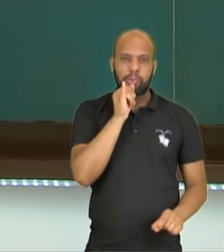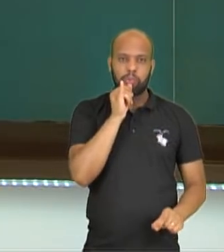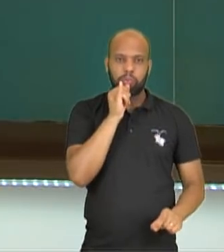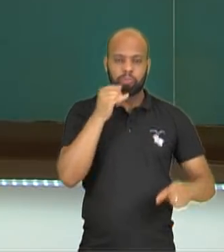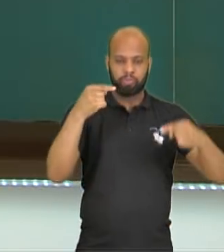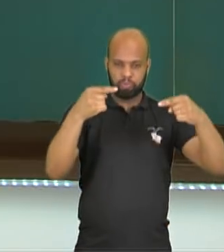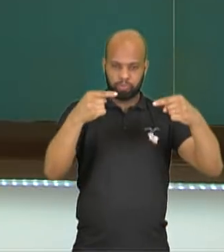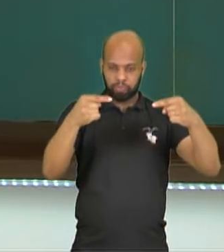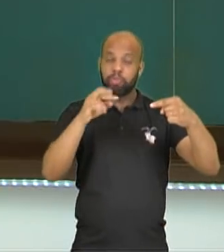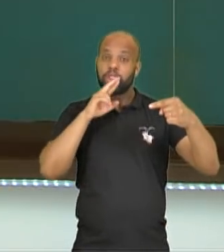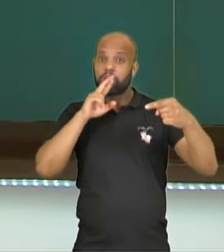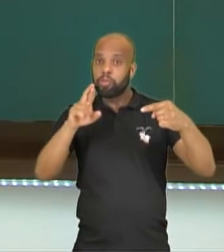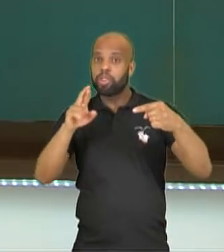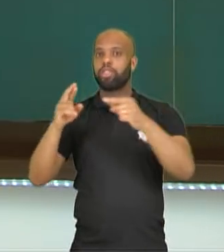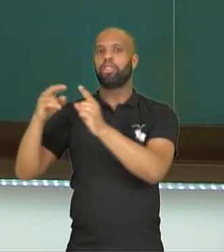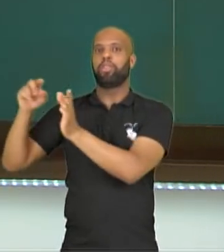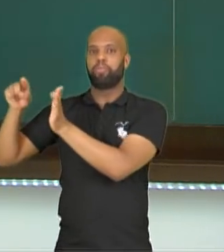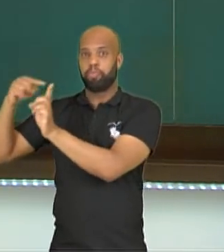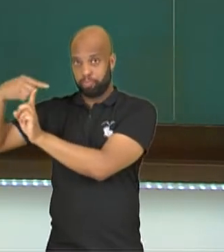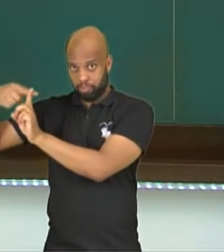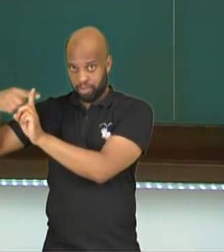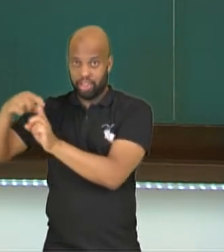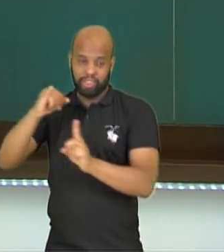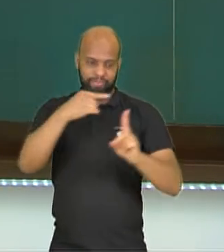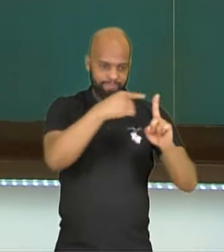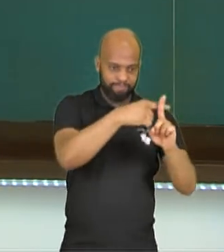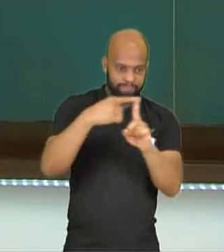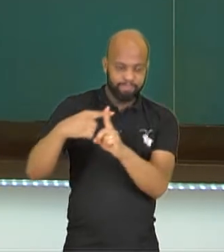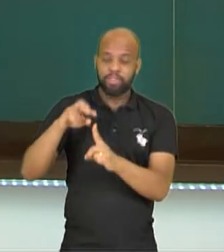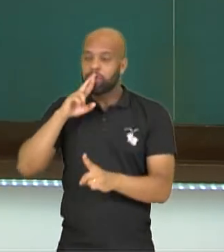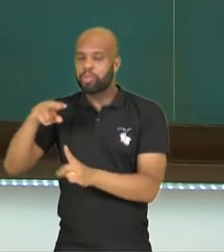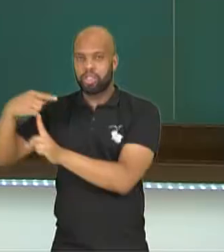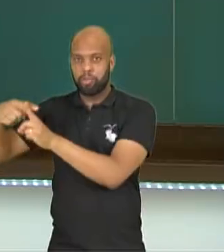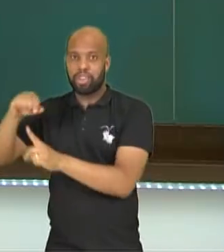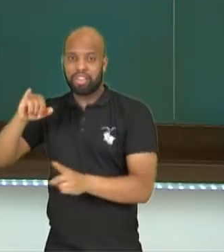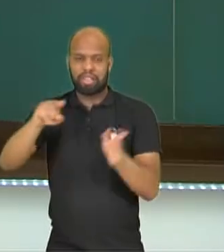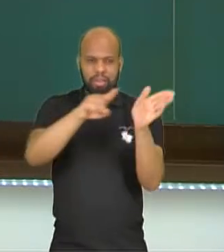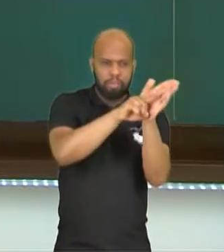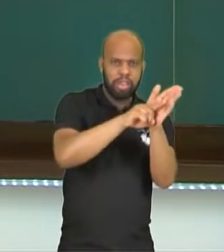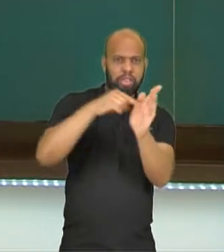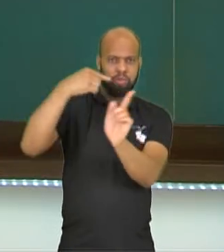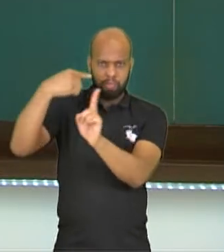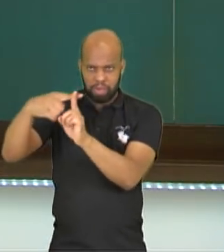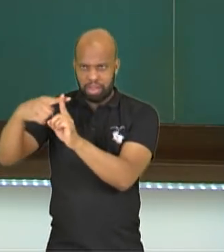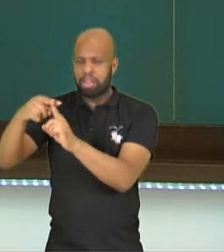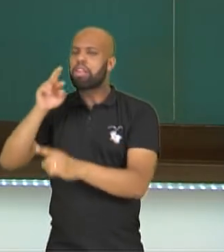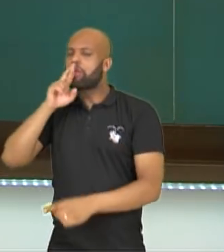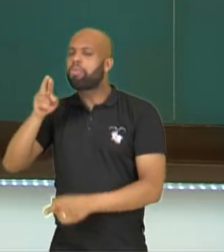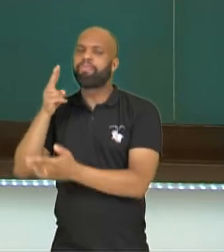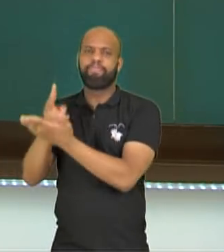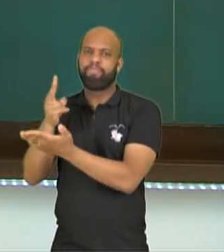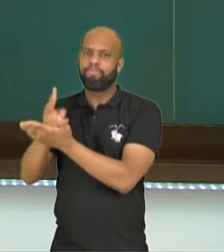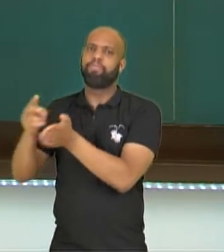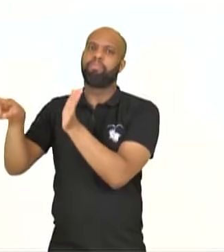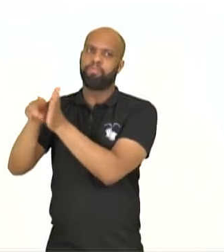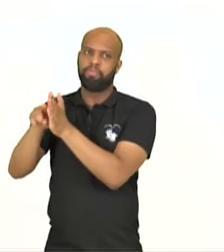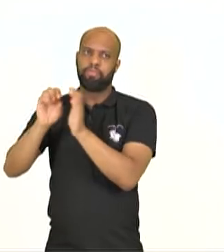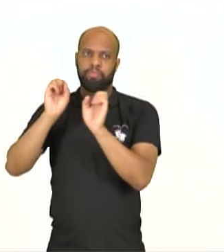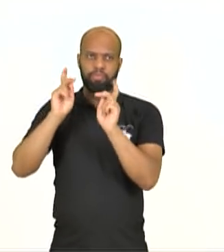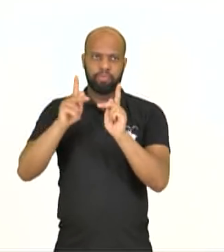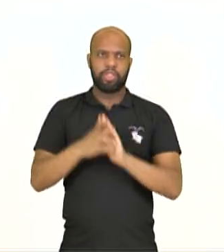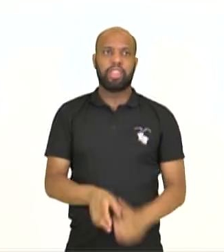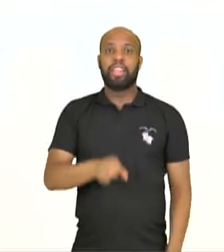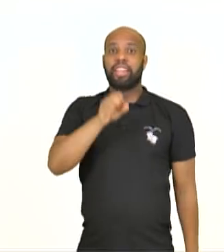mais. Multiplica sinais diferentes, dá sempre menos. Ou, se preferir, você pode ficar atento a essa regrinha aqui, ó. Quando